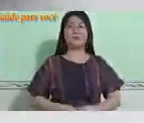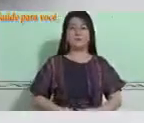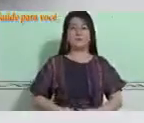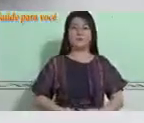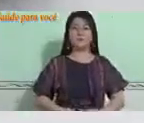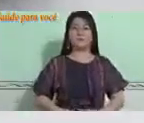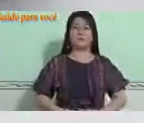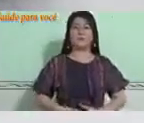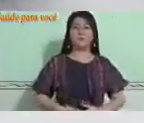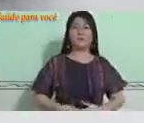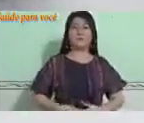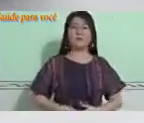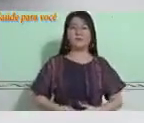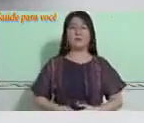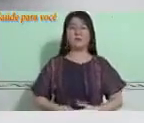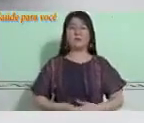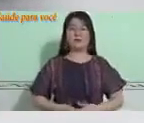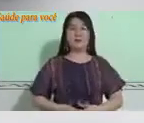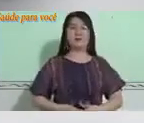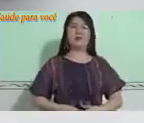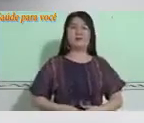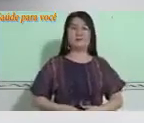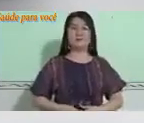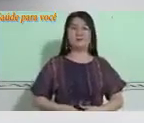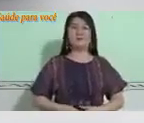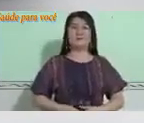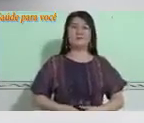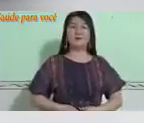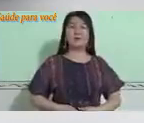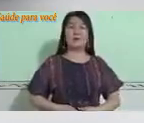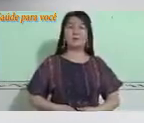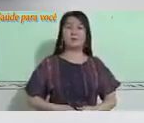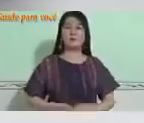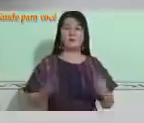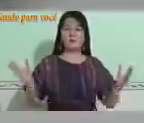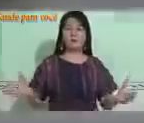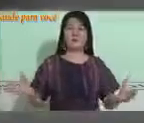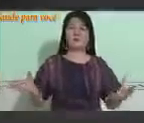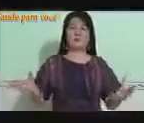Confira uma outra técnica que pode ajudar a aliviar a dor nos pés nesse vídeo. 2.